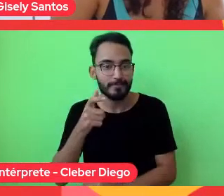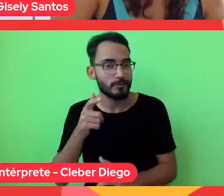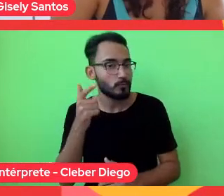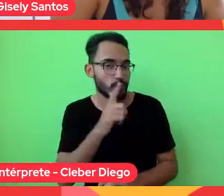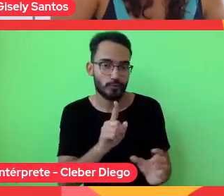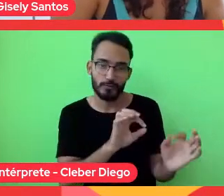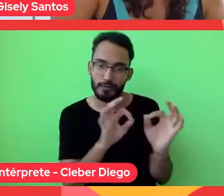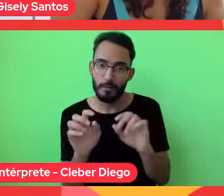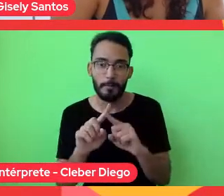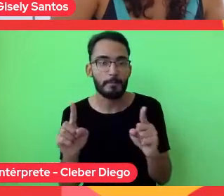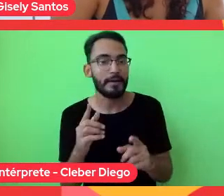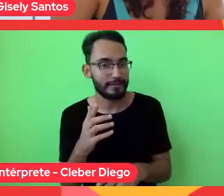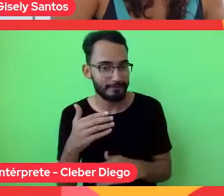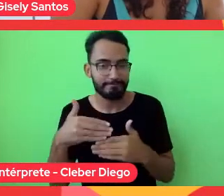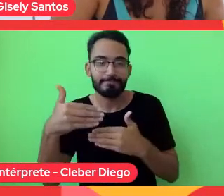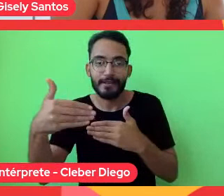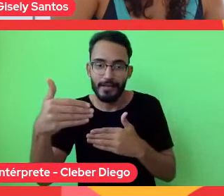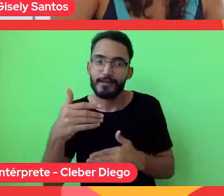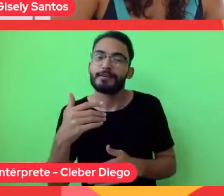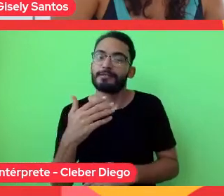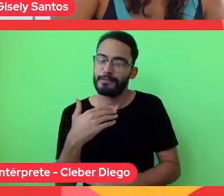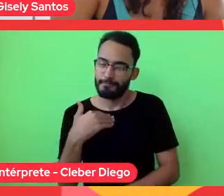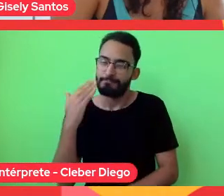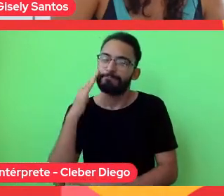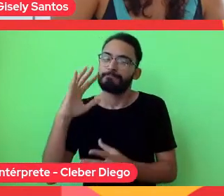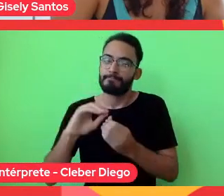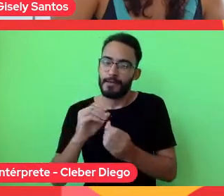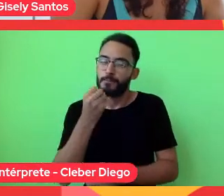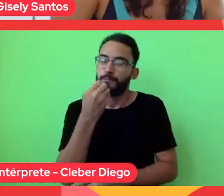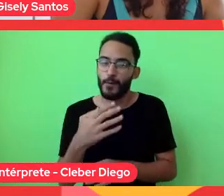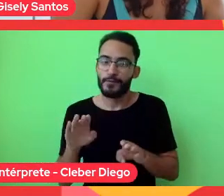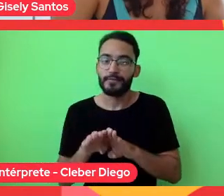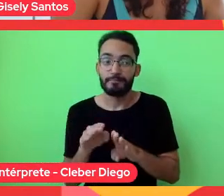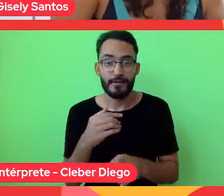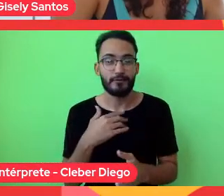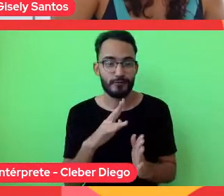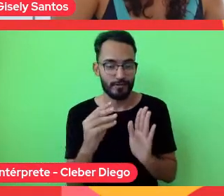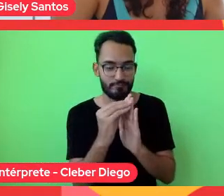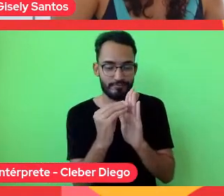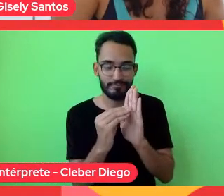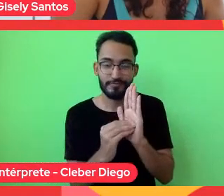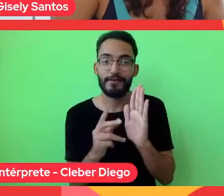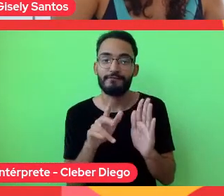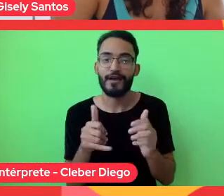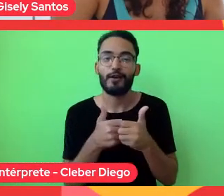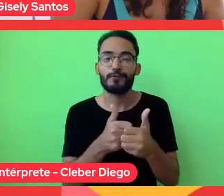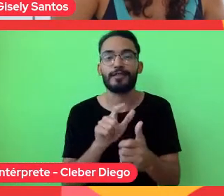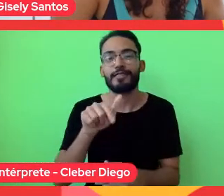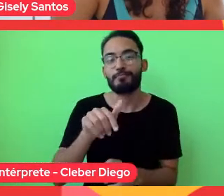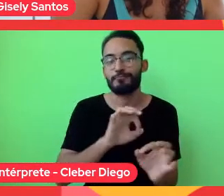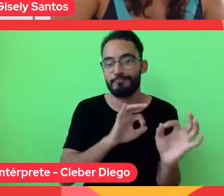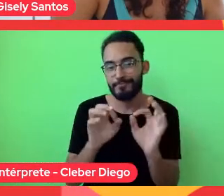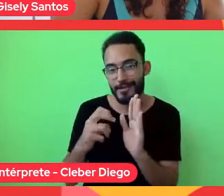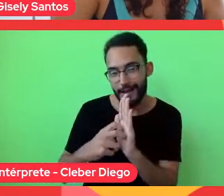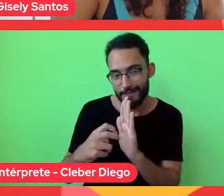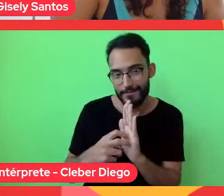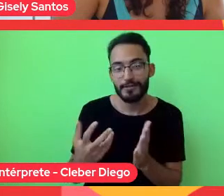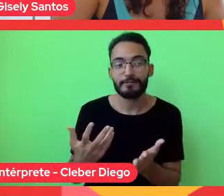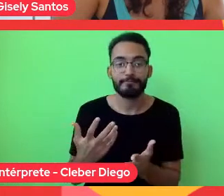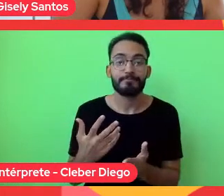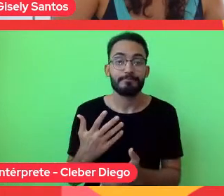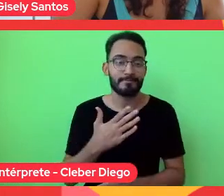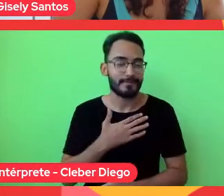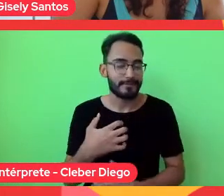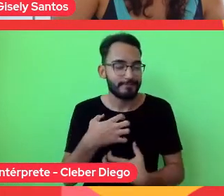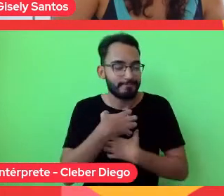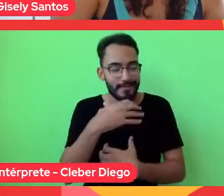Tenho certeza que as demais também. Então, já estou anotando aqui para acompanhar, porque eu tenho certeza que o conteúdo foi o máximo. Estou me sentindo honrada